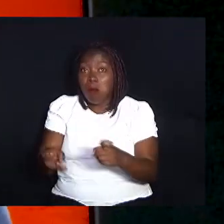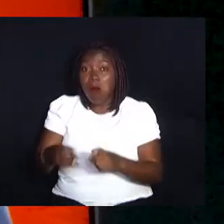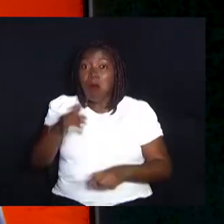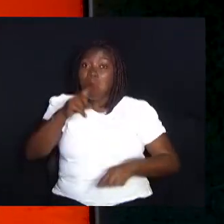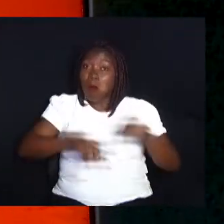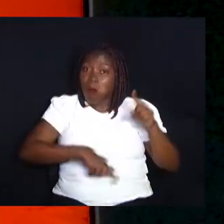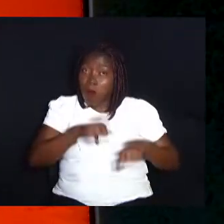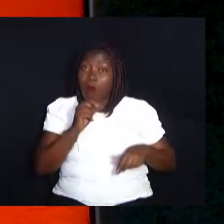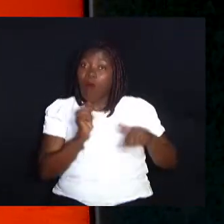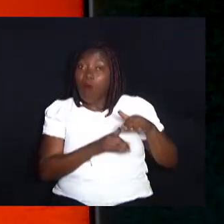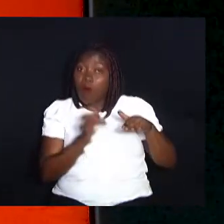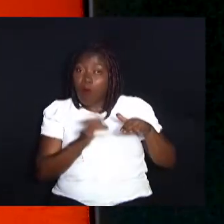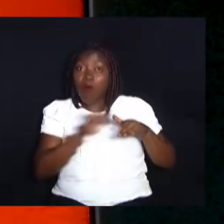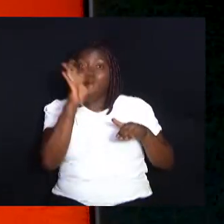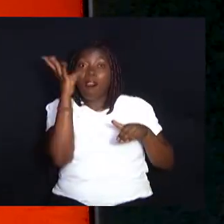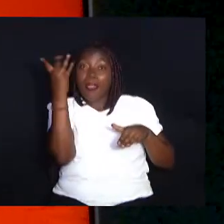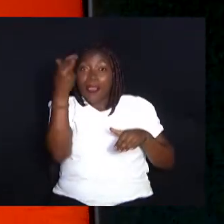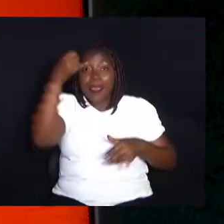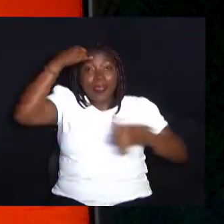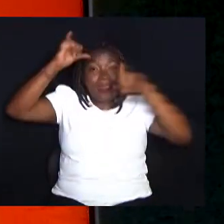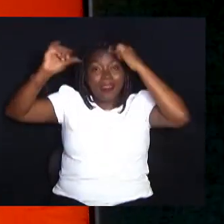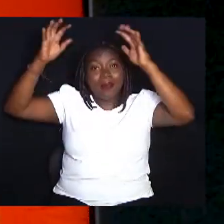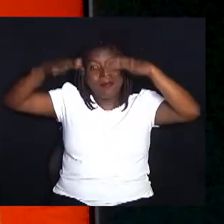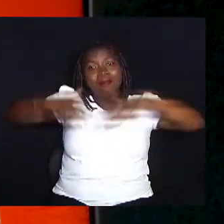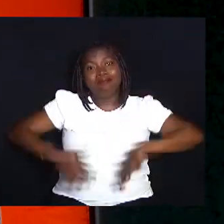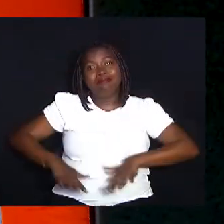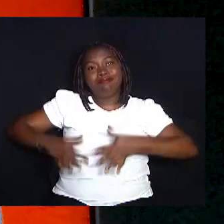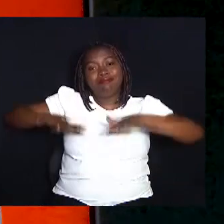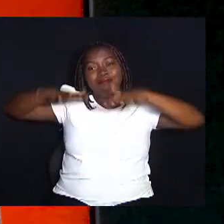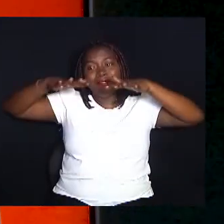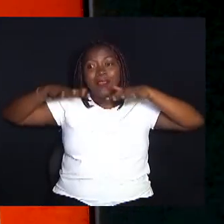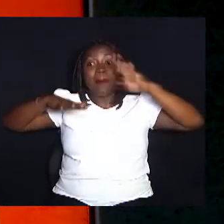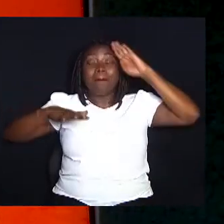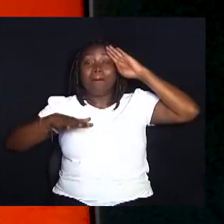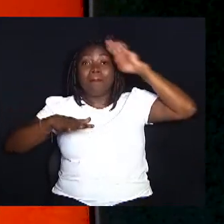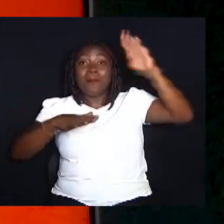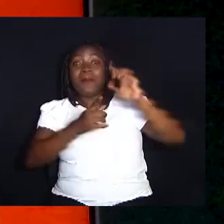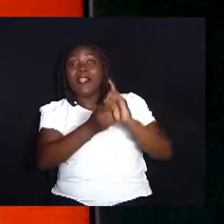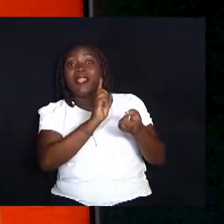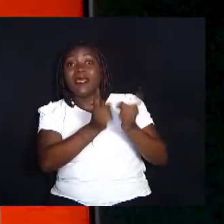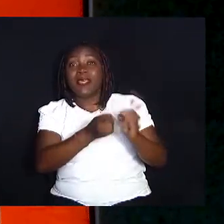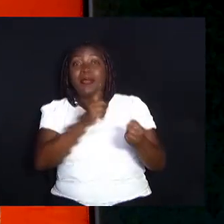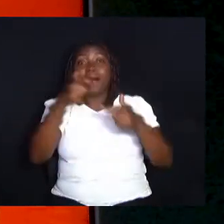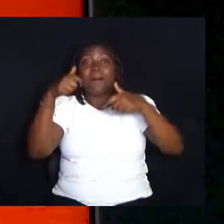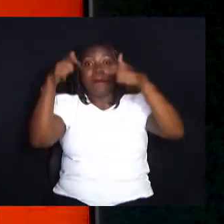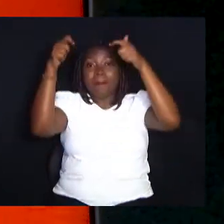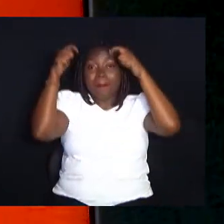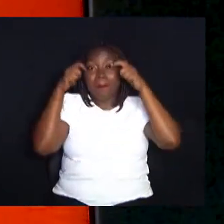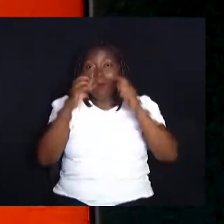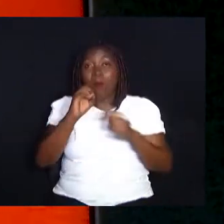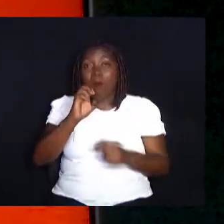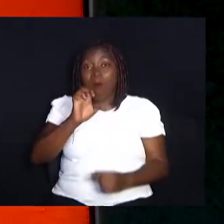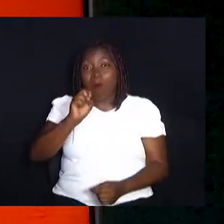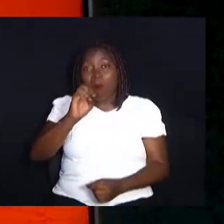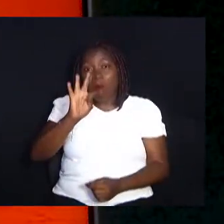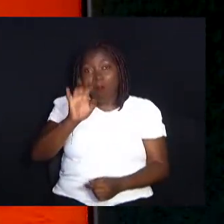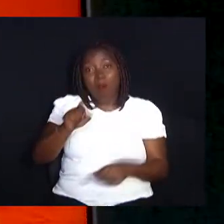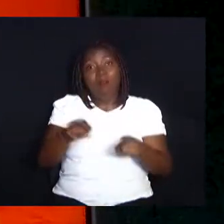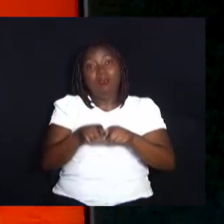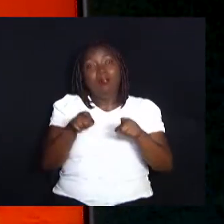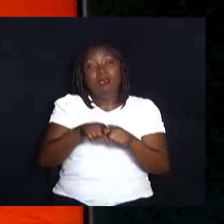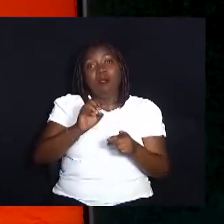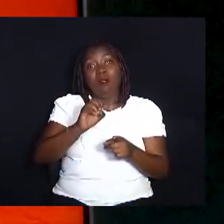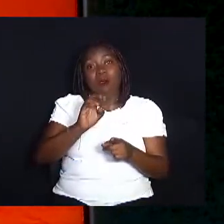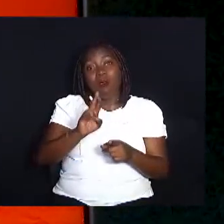são recursos do fundo clima na prevenção de enchentes principalmente n Avenidas Princesa do Oeste e